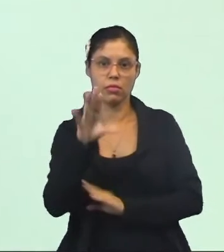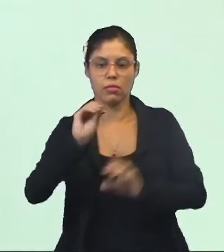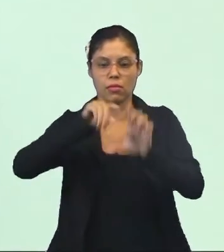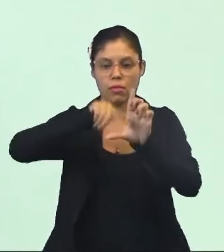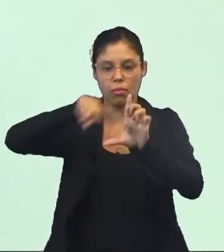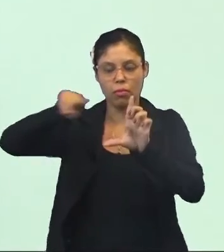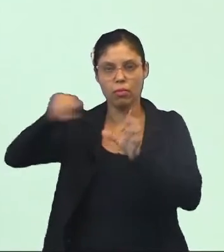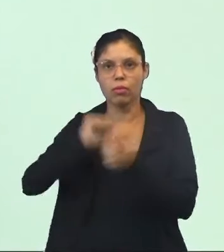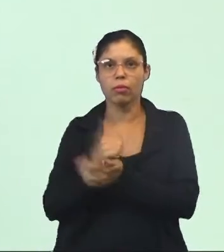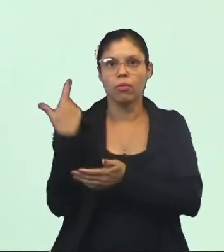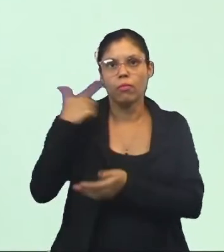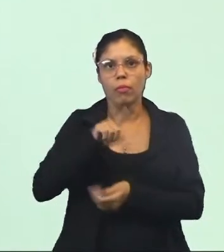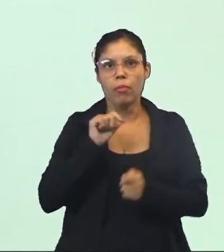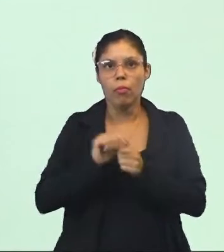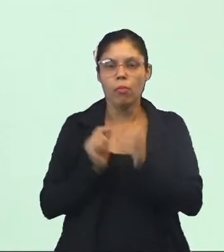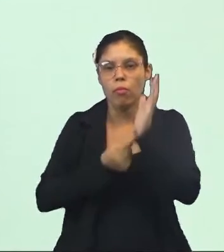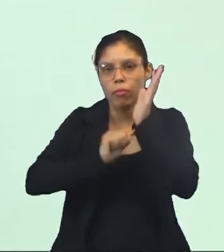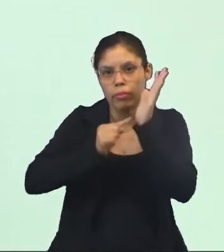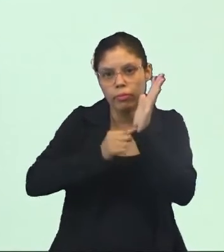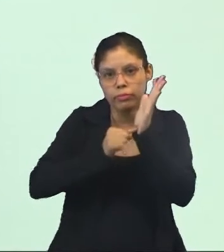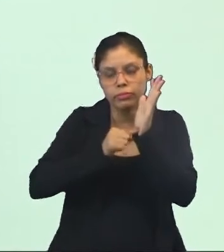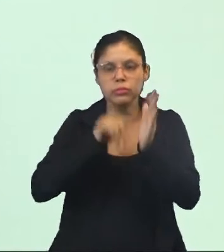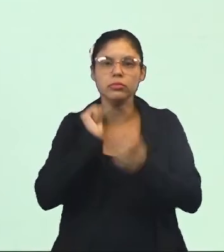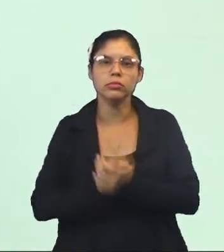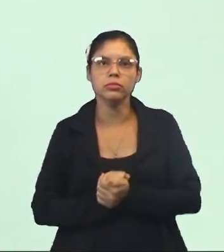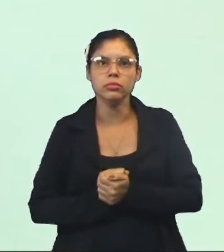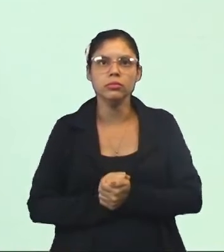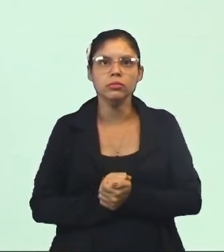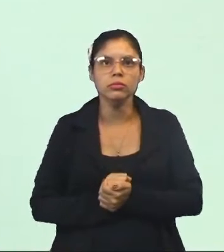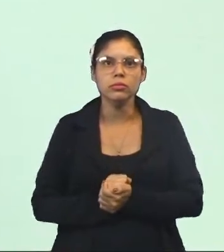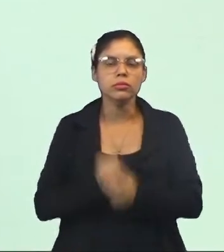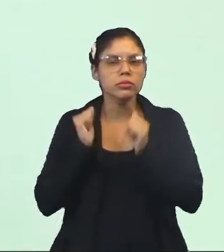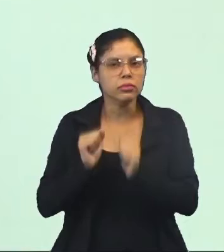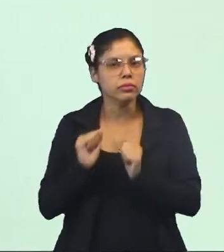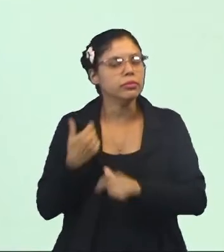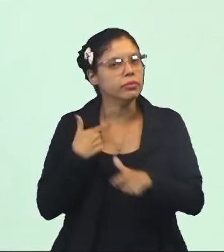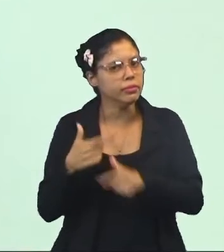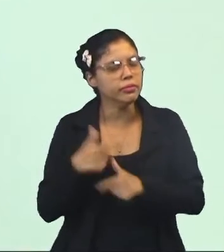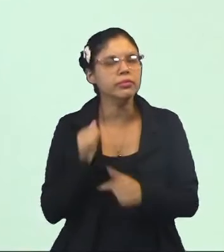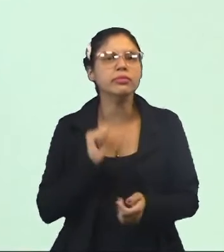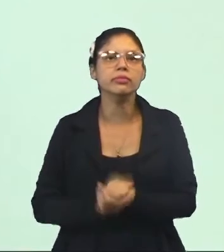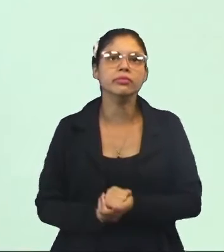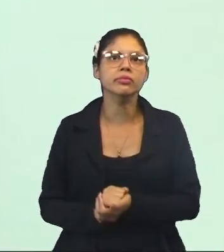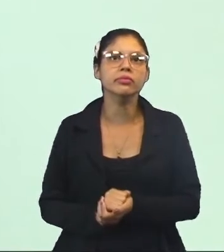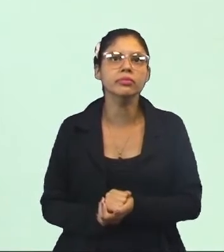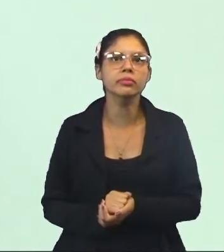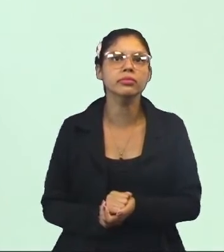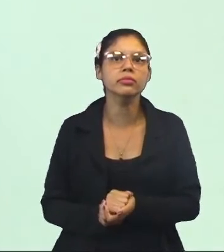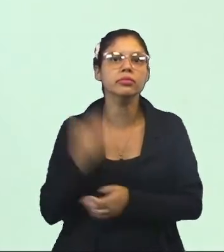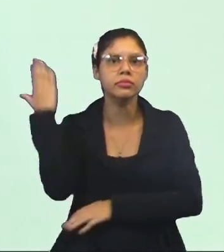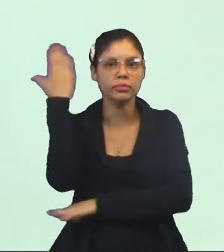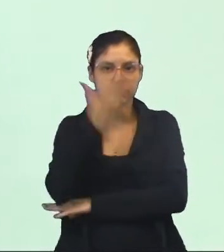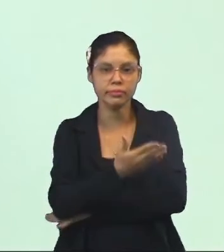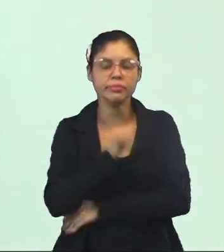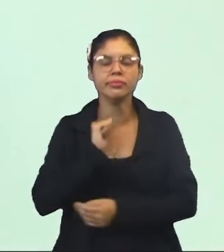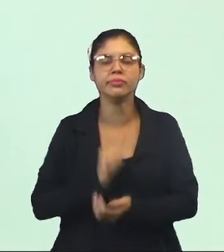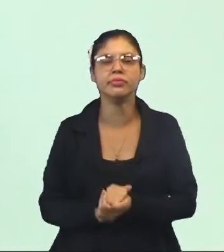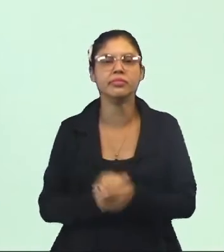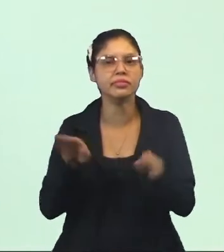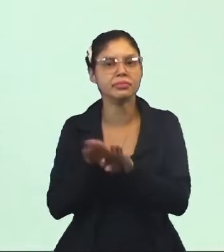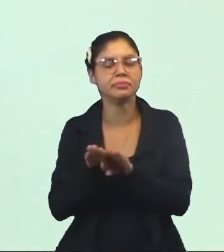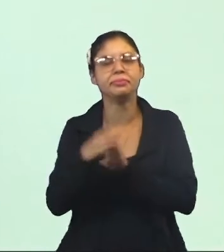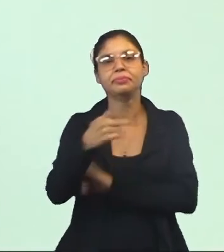aí a gente consegue colocar os pontos e ele pode ser trabalhado com reta, como também